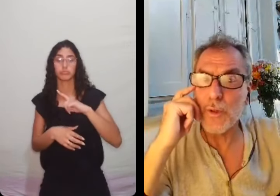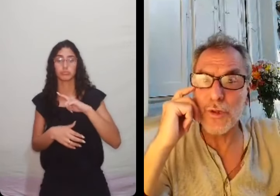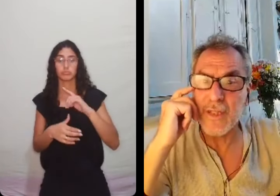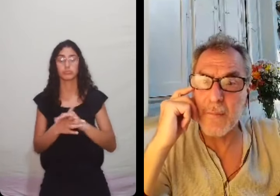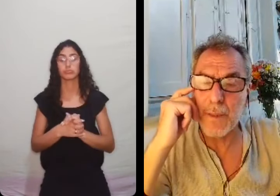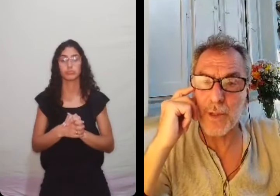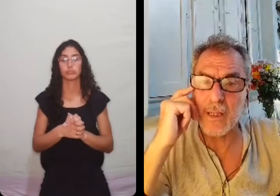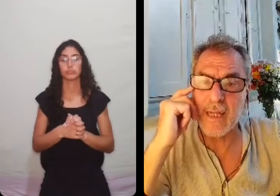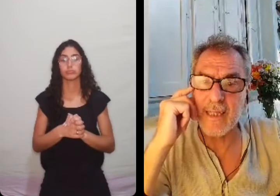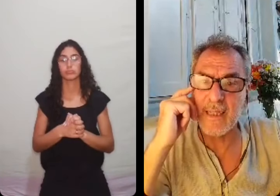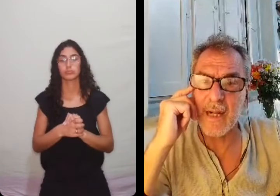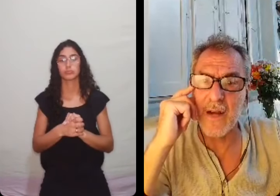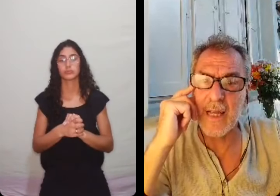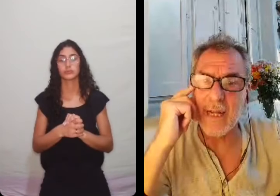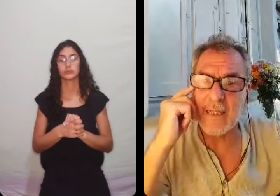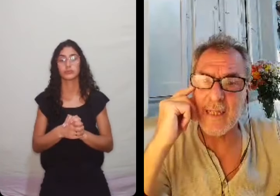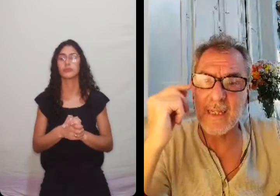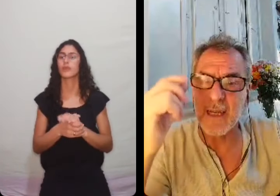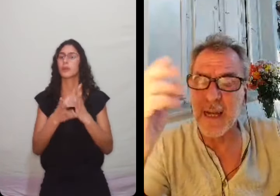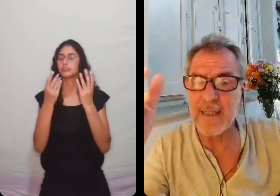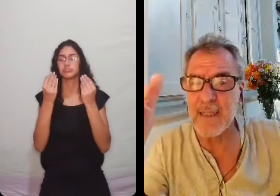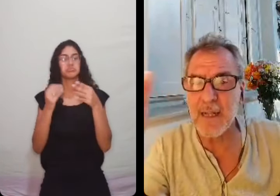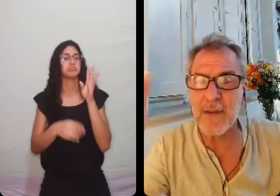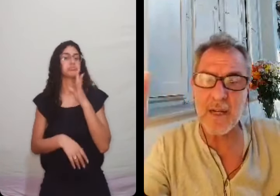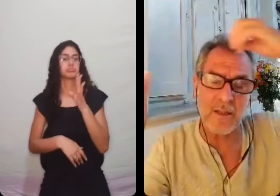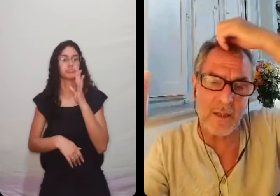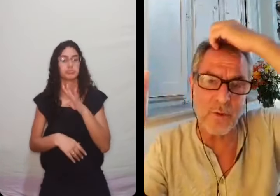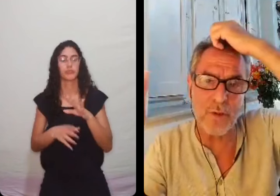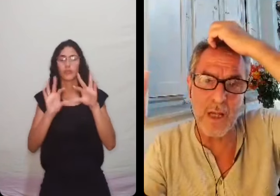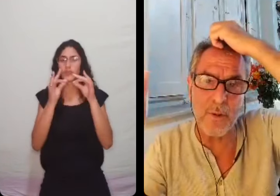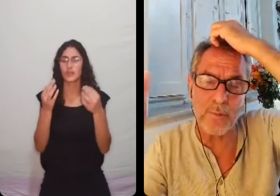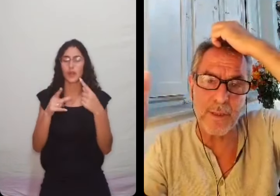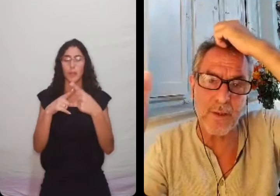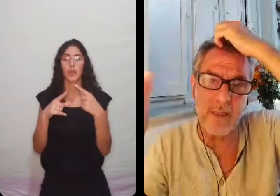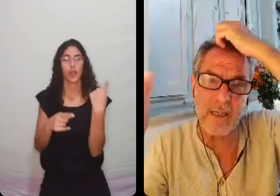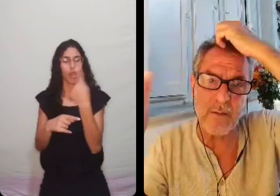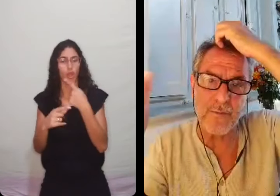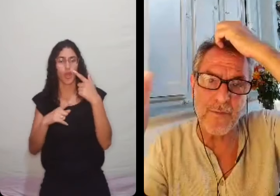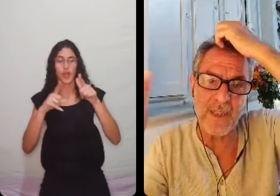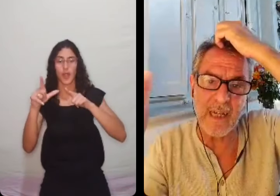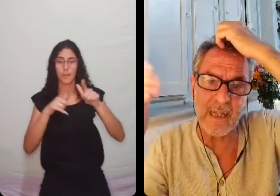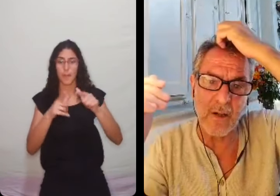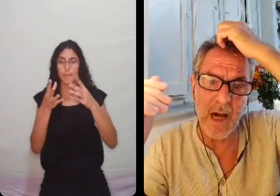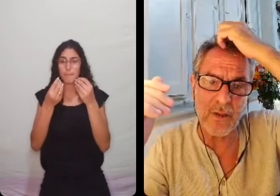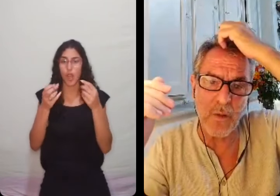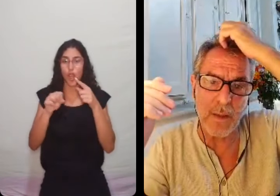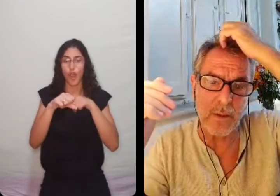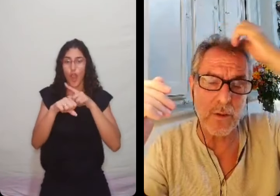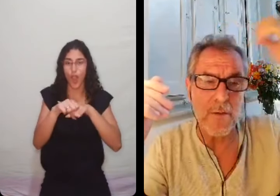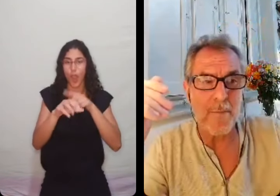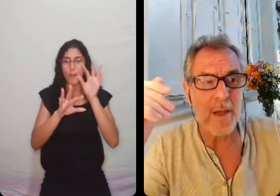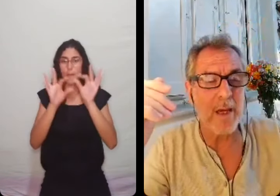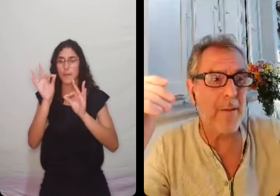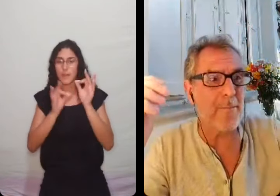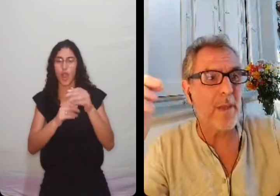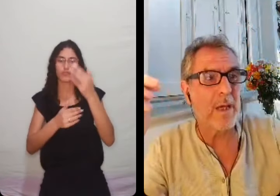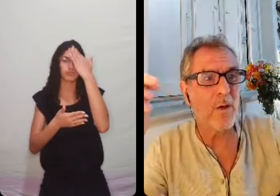Depois, é muito simples. Porque a gente trabalha há muito tempo com pessoas que confiam. E eu acho que quando